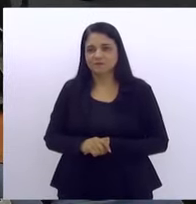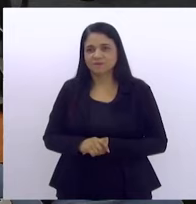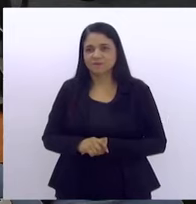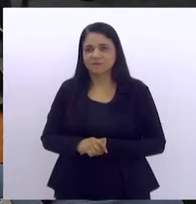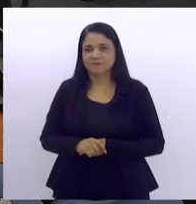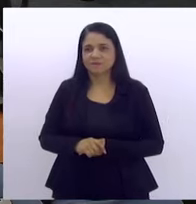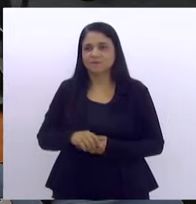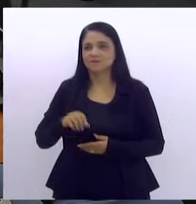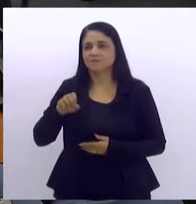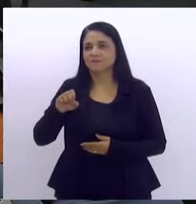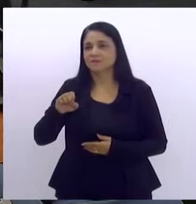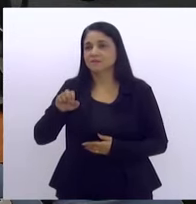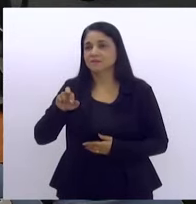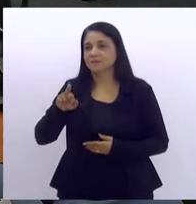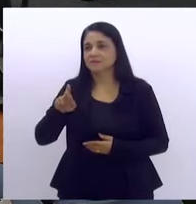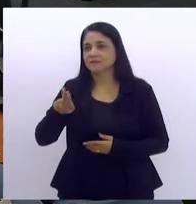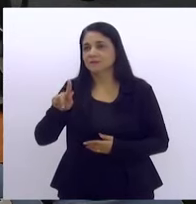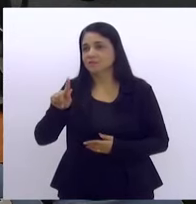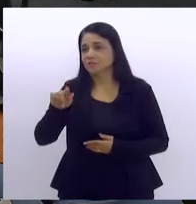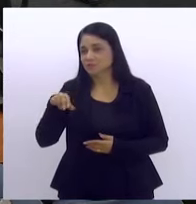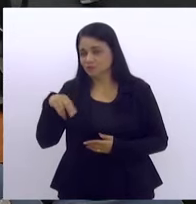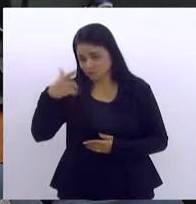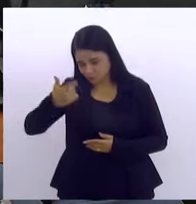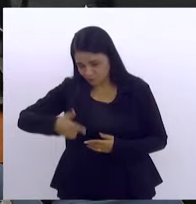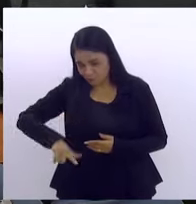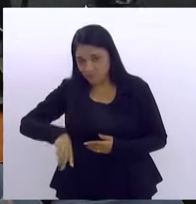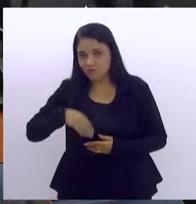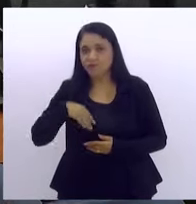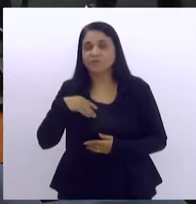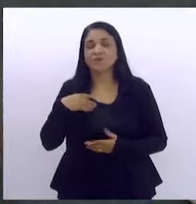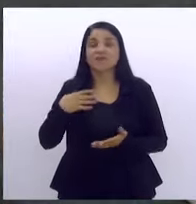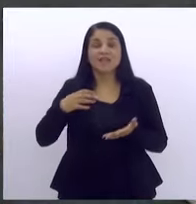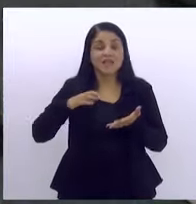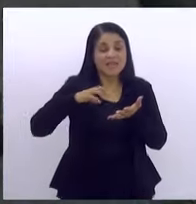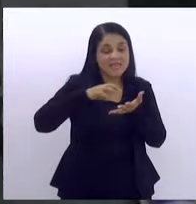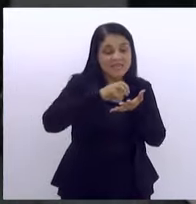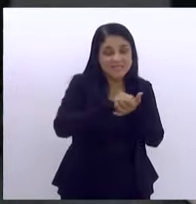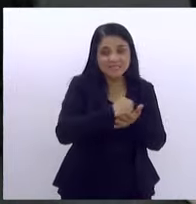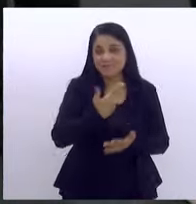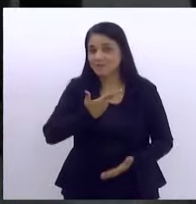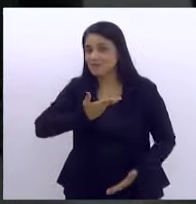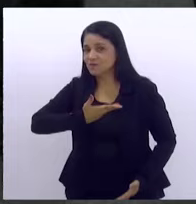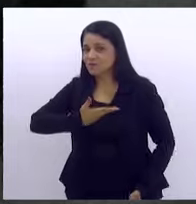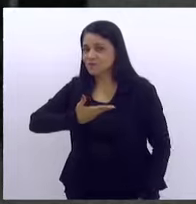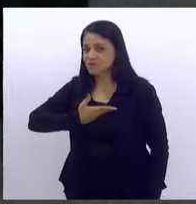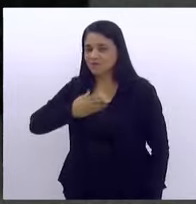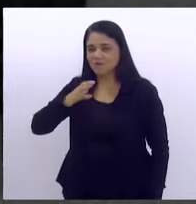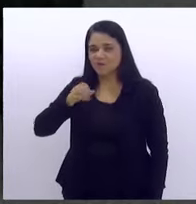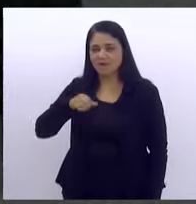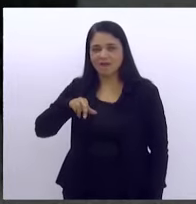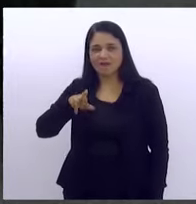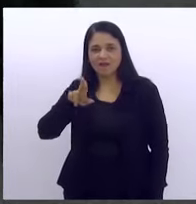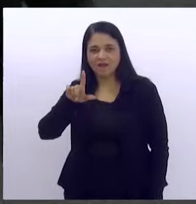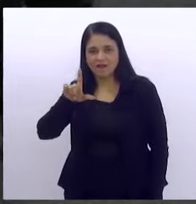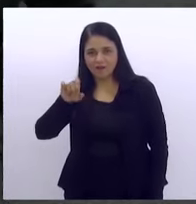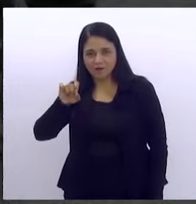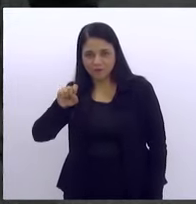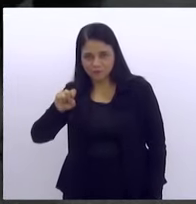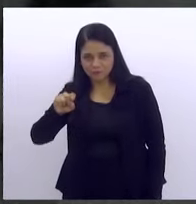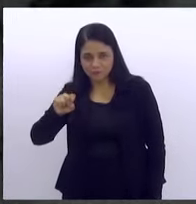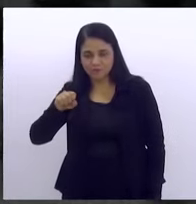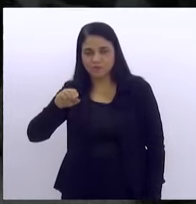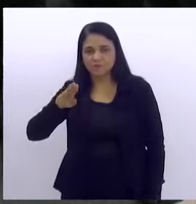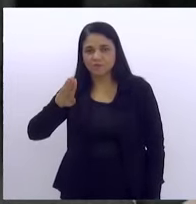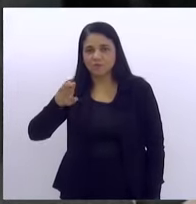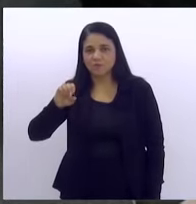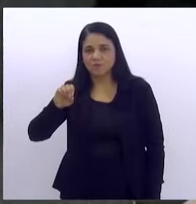Serginho, pode repetir, por favor, que eu... Só quis registrar a presença do nosso amigo vereador Carlos Bolsonaro, que se encontra